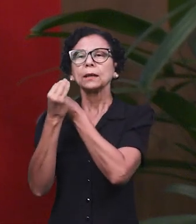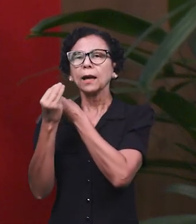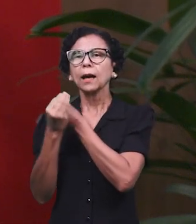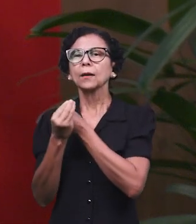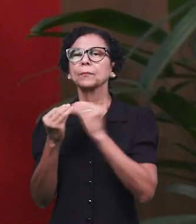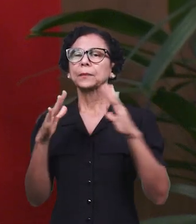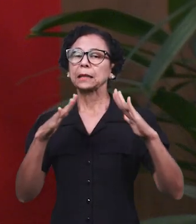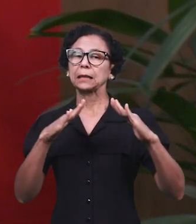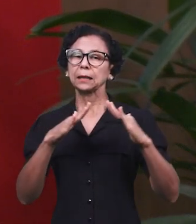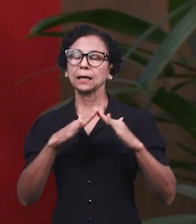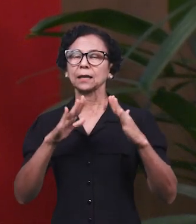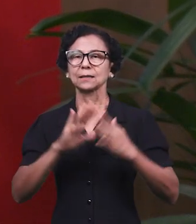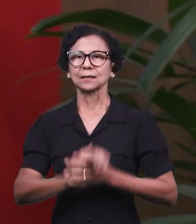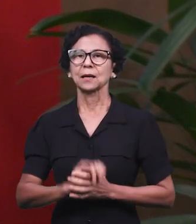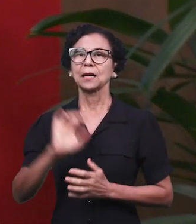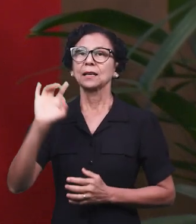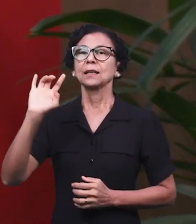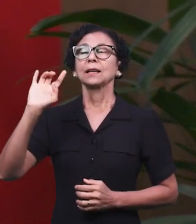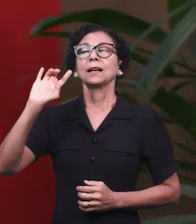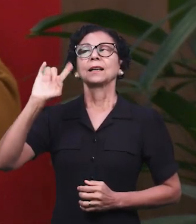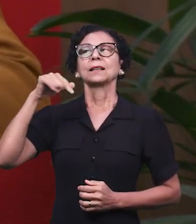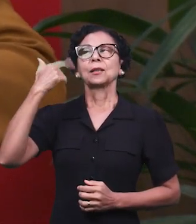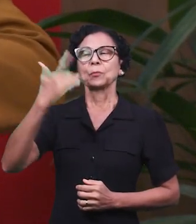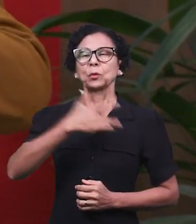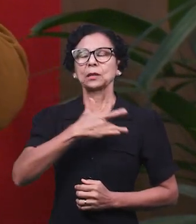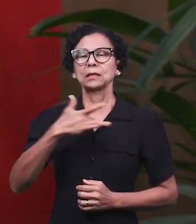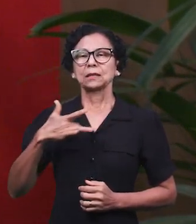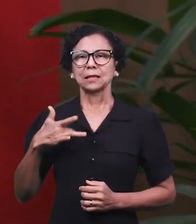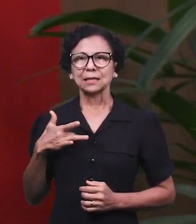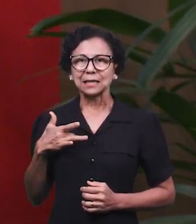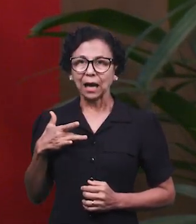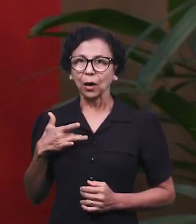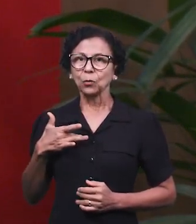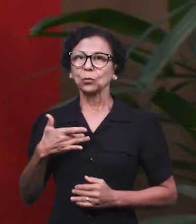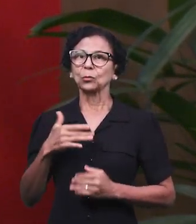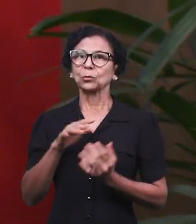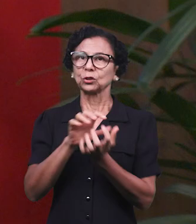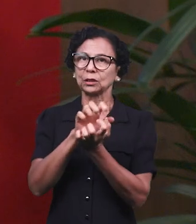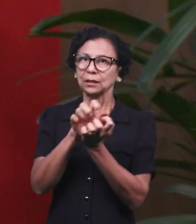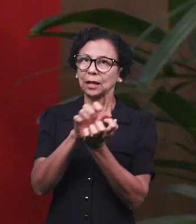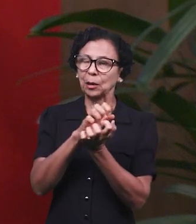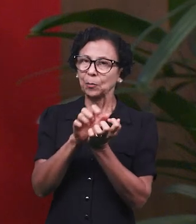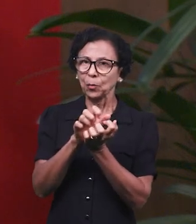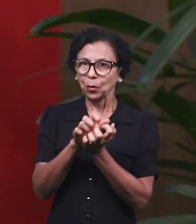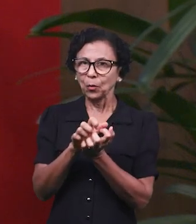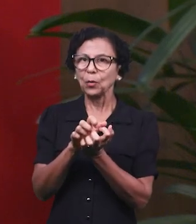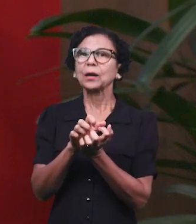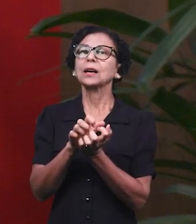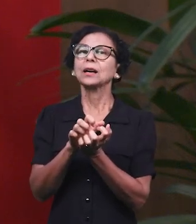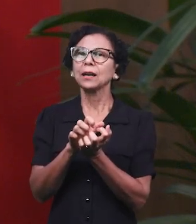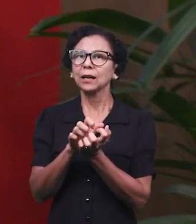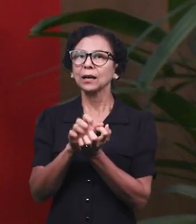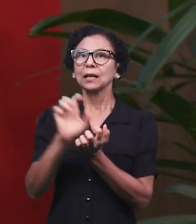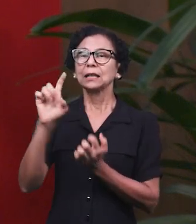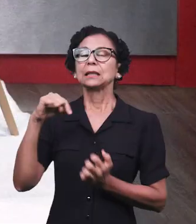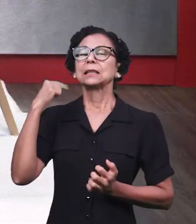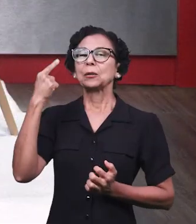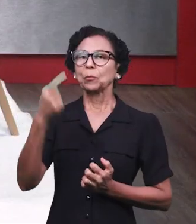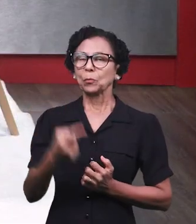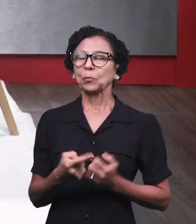todo esse reajuste da saúde bucal, aí sim nós podemos entrar com a parte estética. Tem o clareamento que a gente faz antes